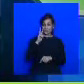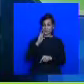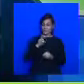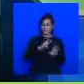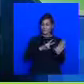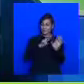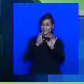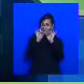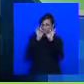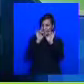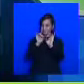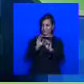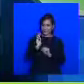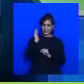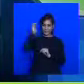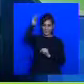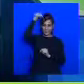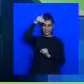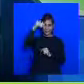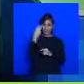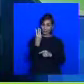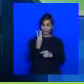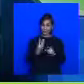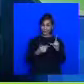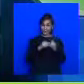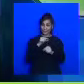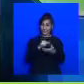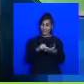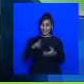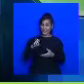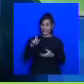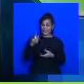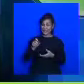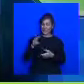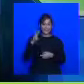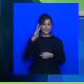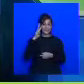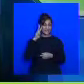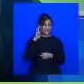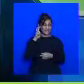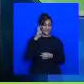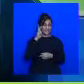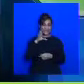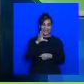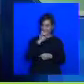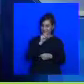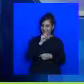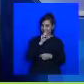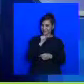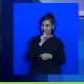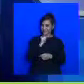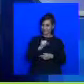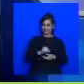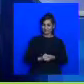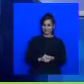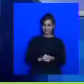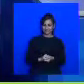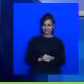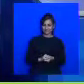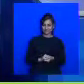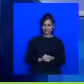que estamos na Mega Semana da República com 3 sorteios da Mega Sena em terça, quinta e sábado.